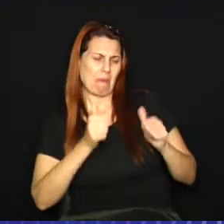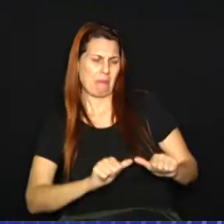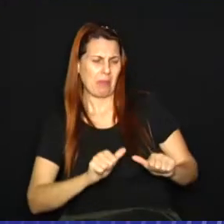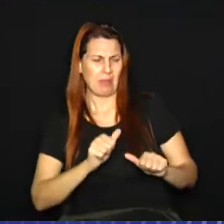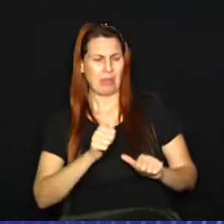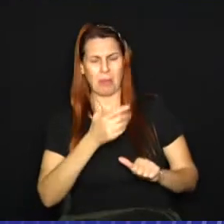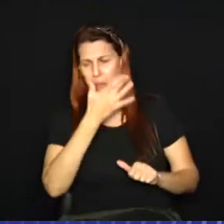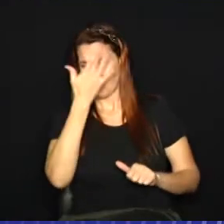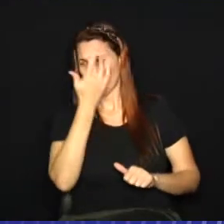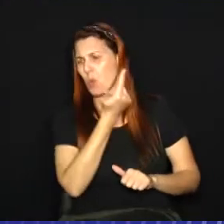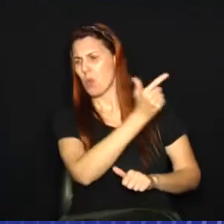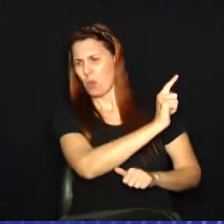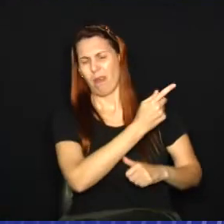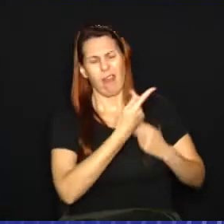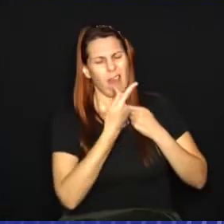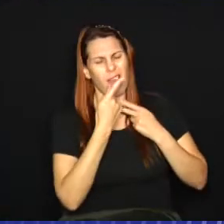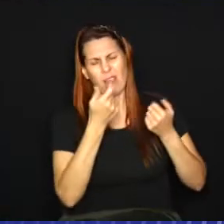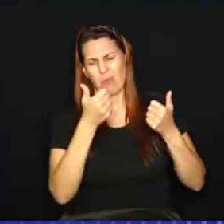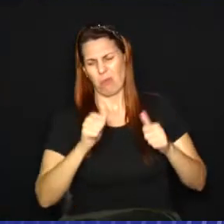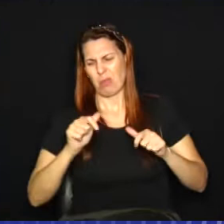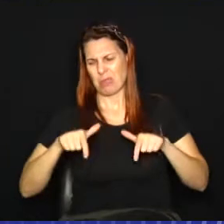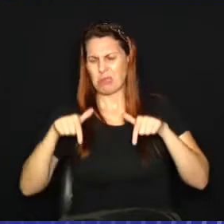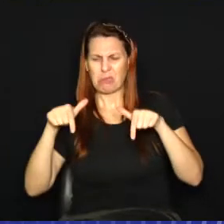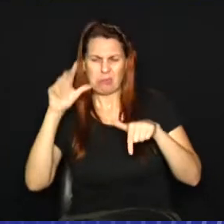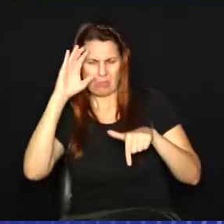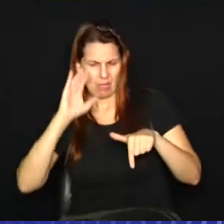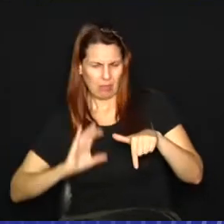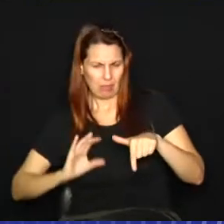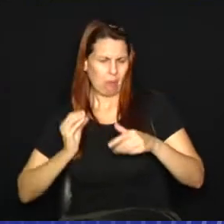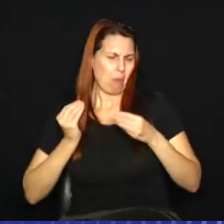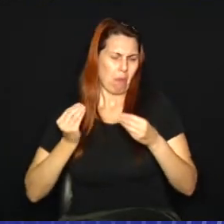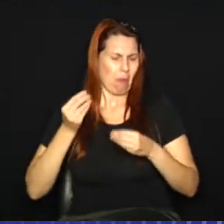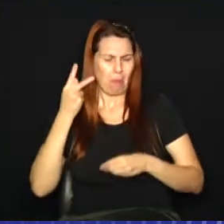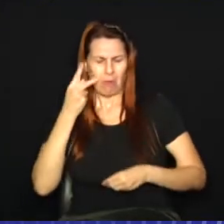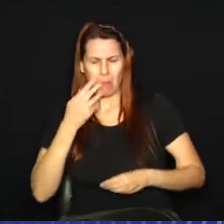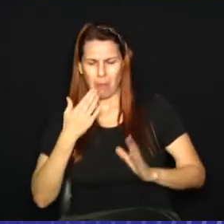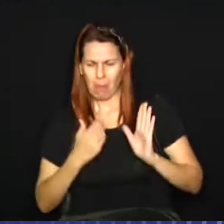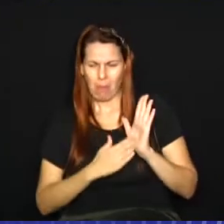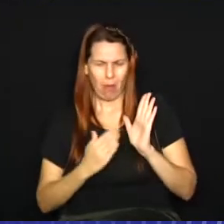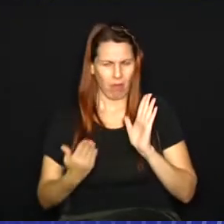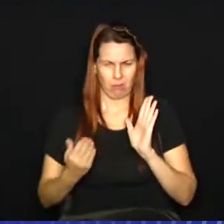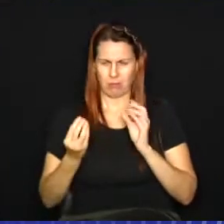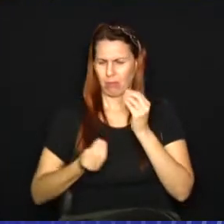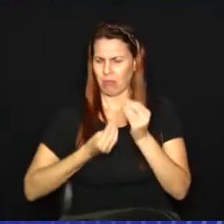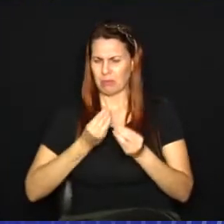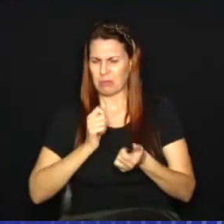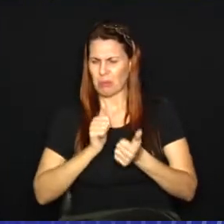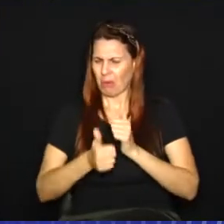o vereador vai propor título de cidadão, mérito esportivo,